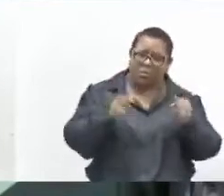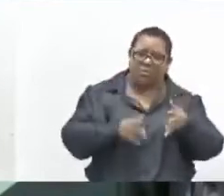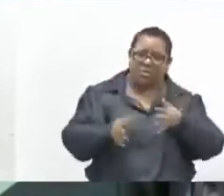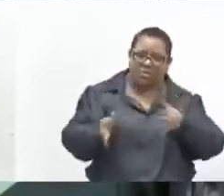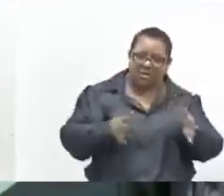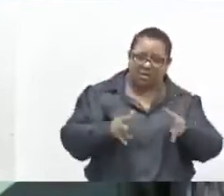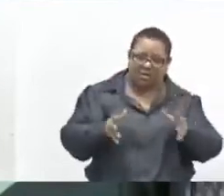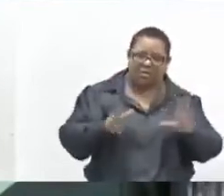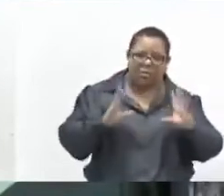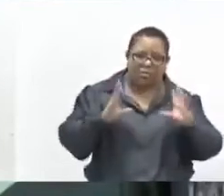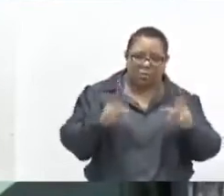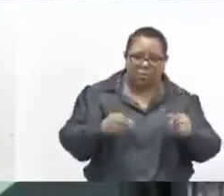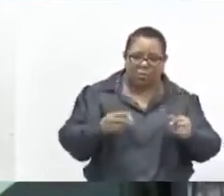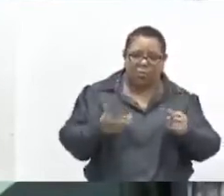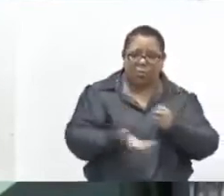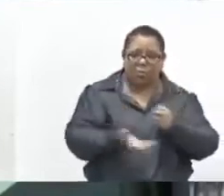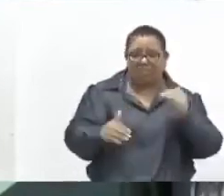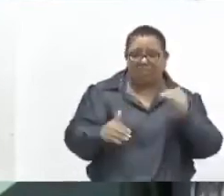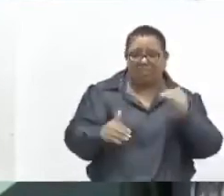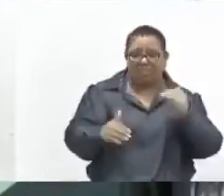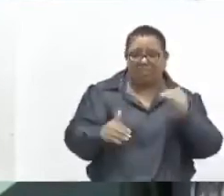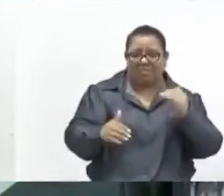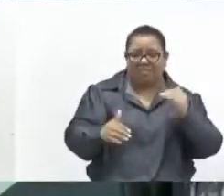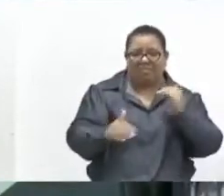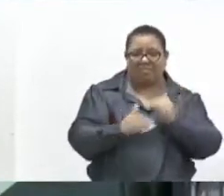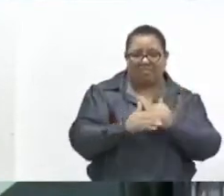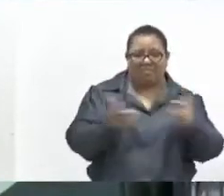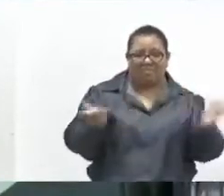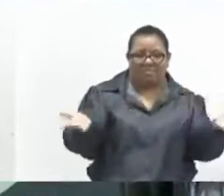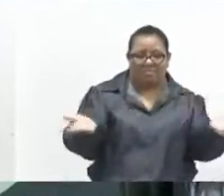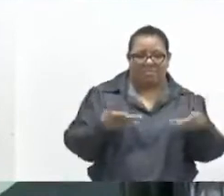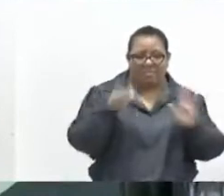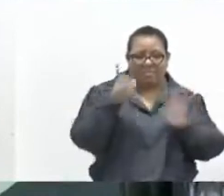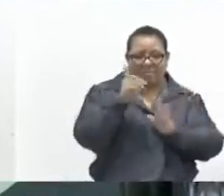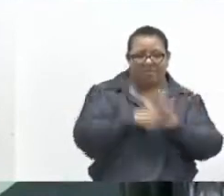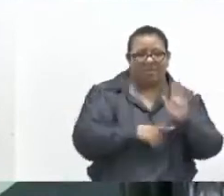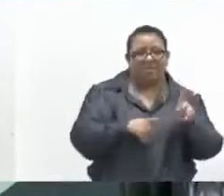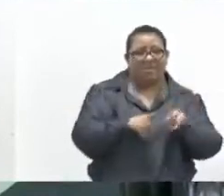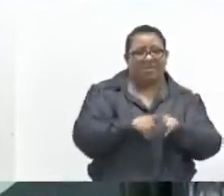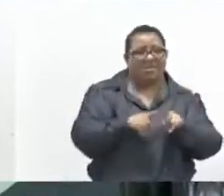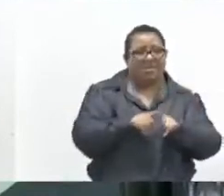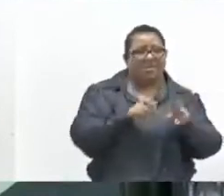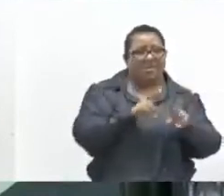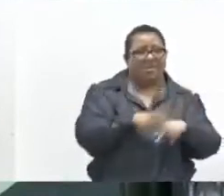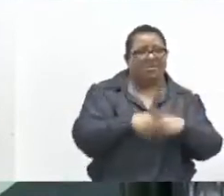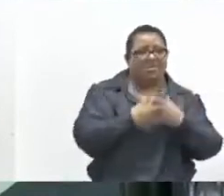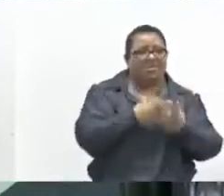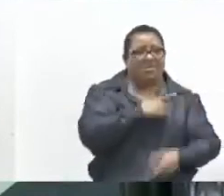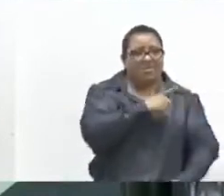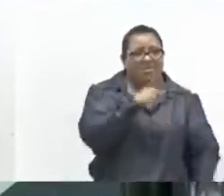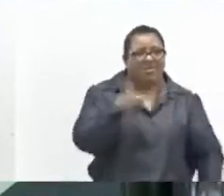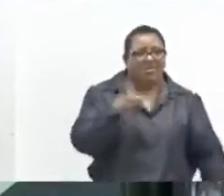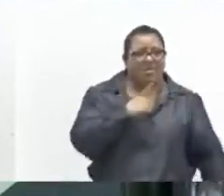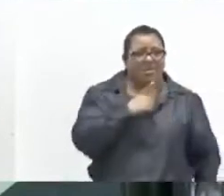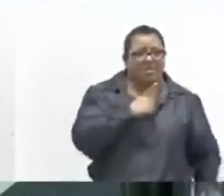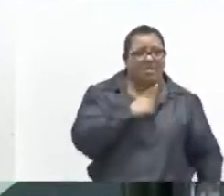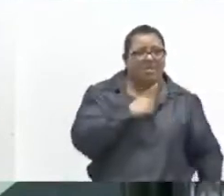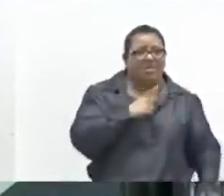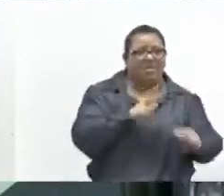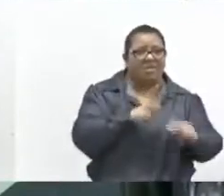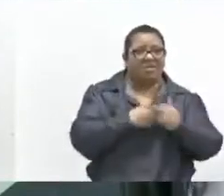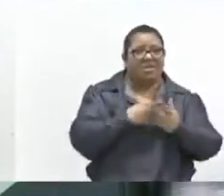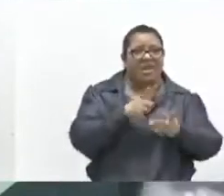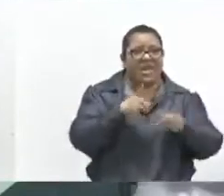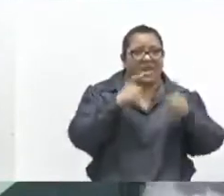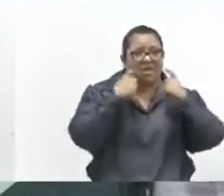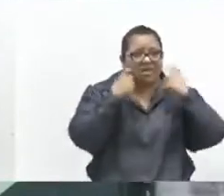acesso básico. Isso é equidade de direitos. Das demandas também, o PIAEST ele foi elaborado após reuniões da própria PRAE